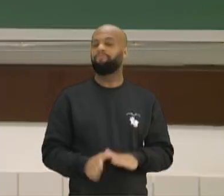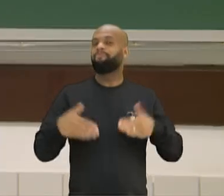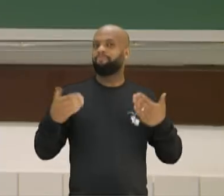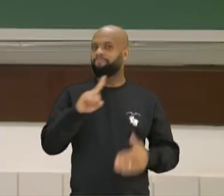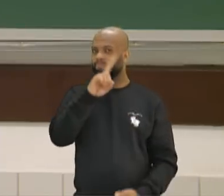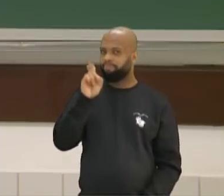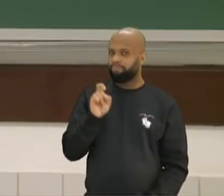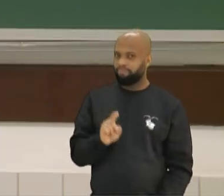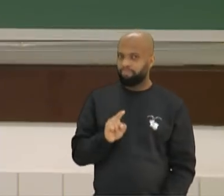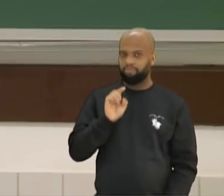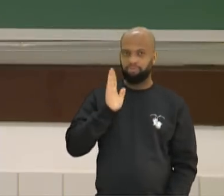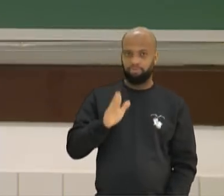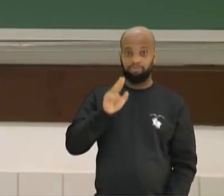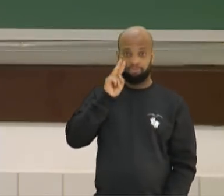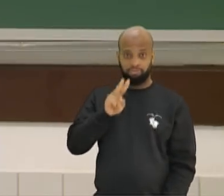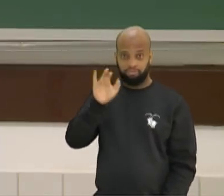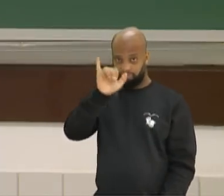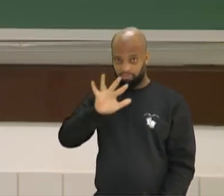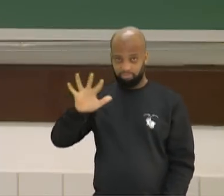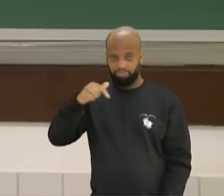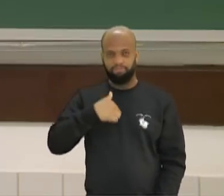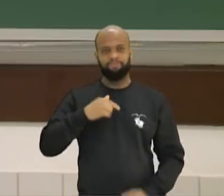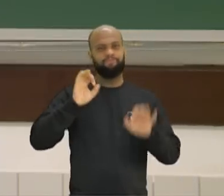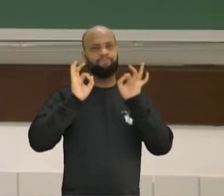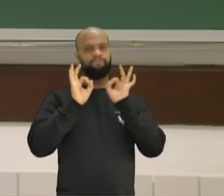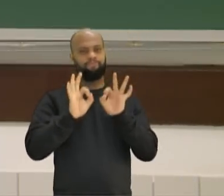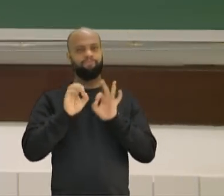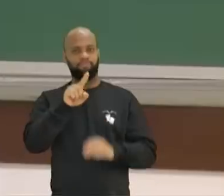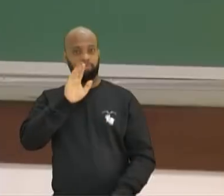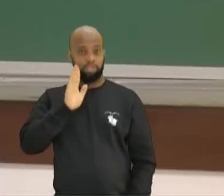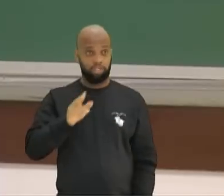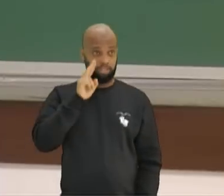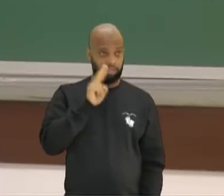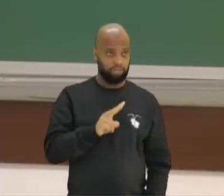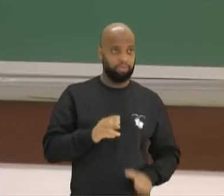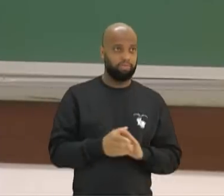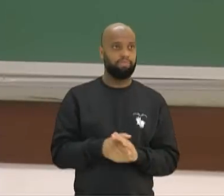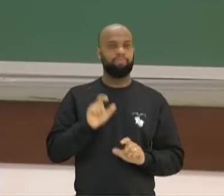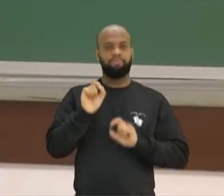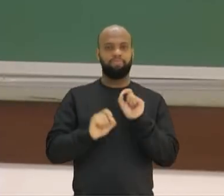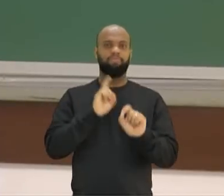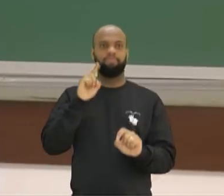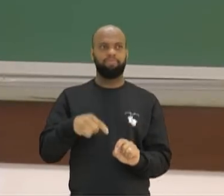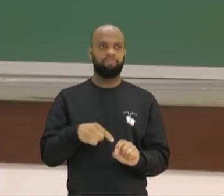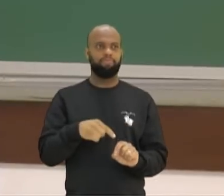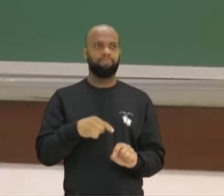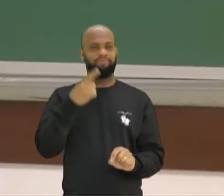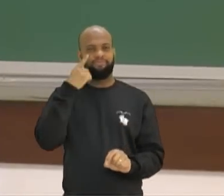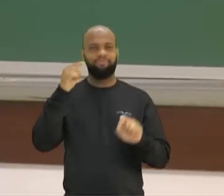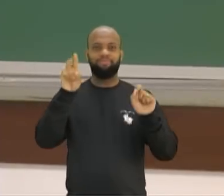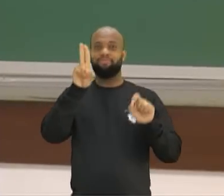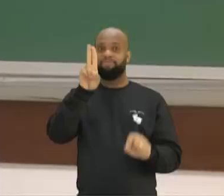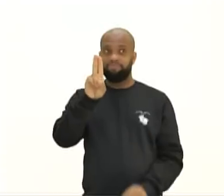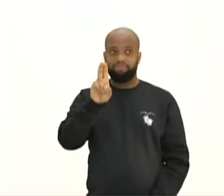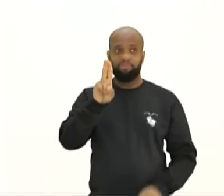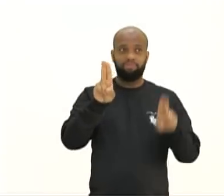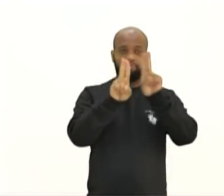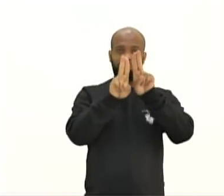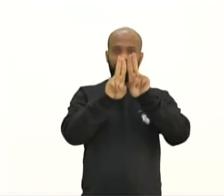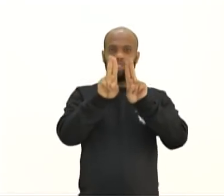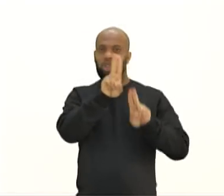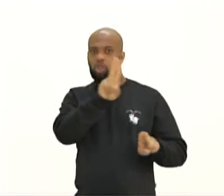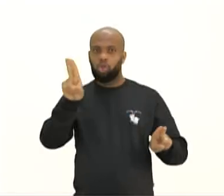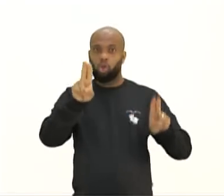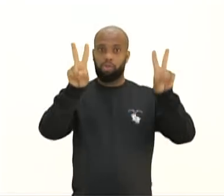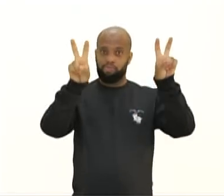Será que você já viu essa imagem? Eu tenho certeza que sim. Então, olha lá. Ela é o Pequeno Cotolengo. Essa ONG